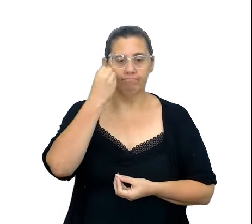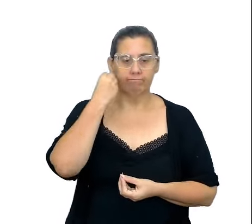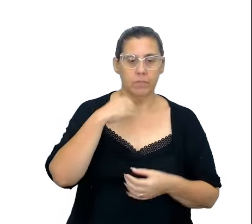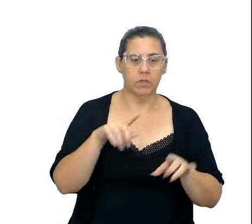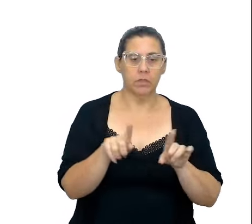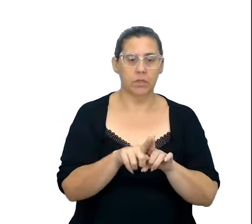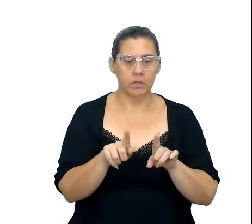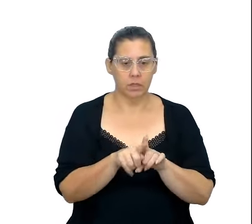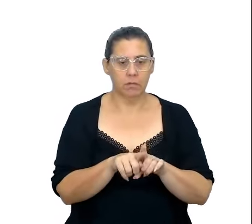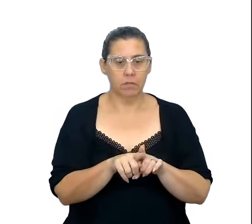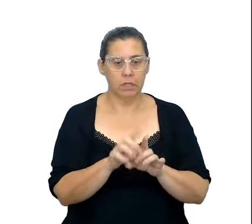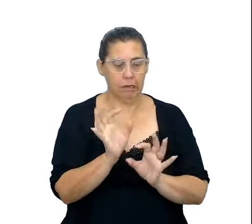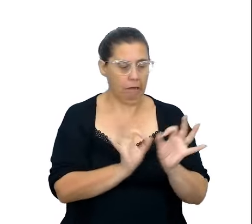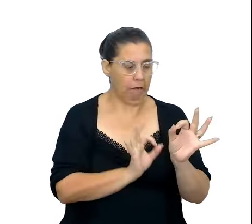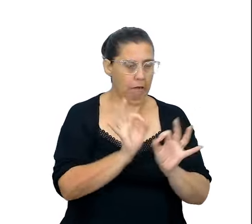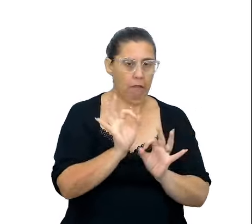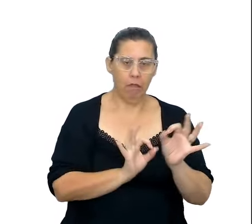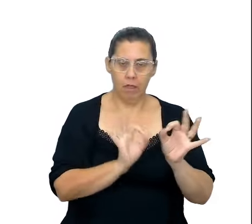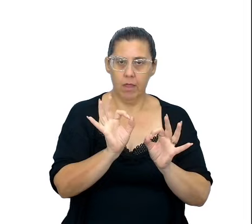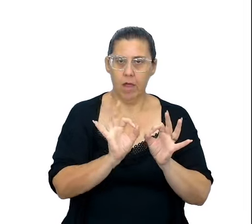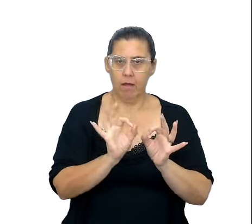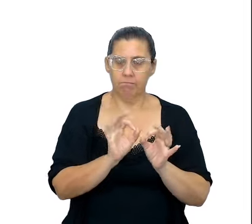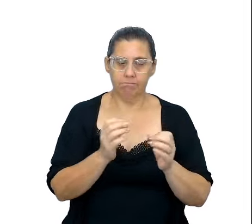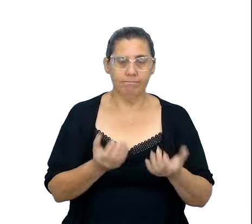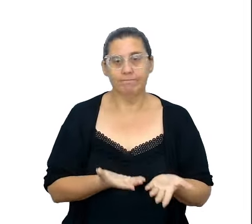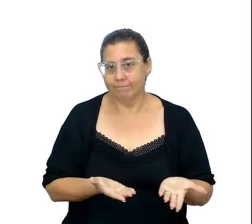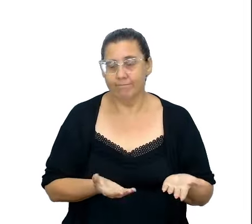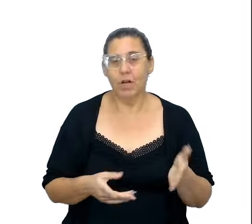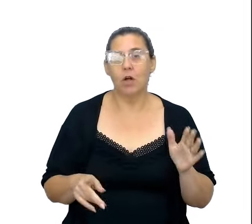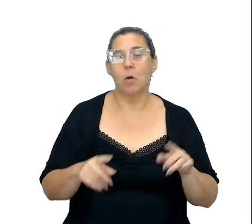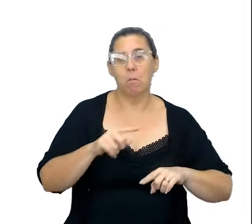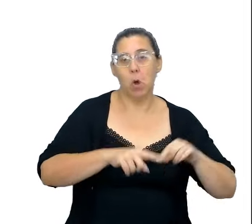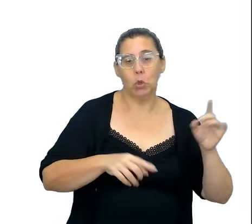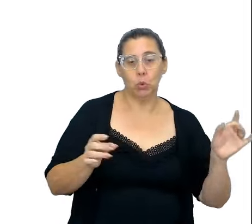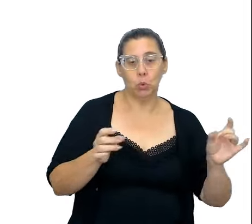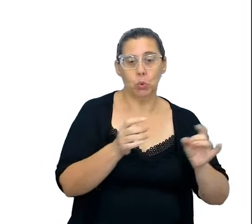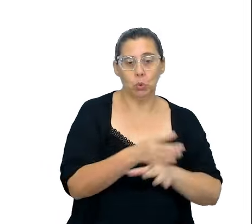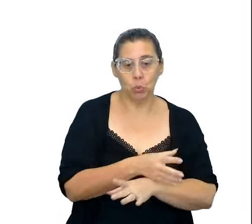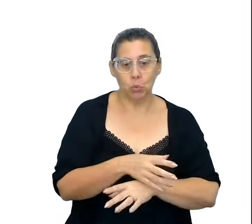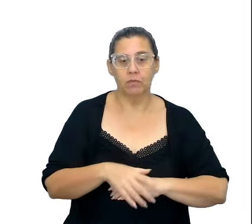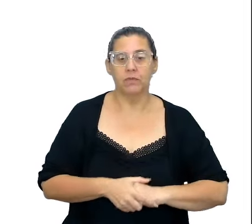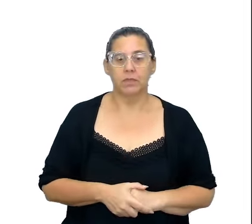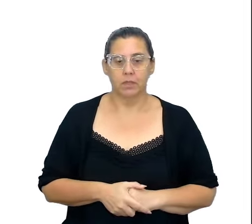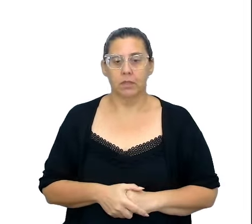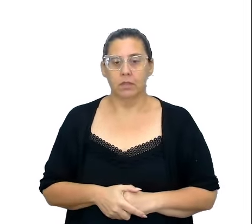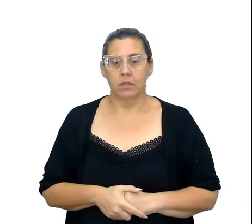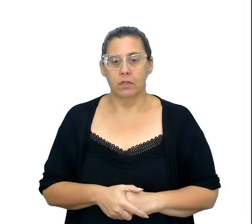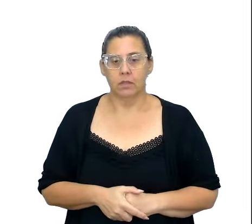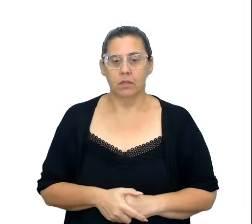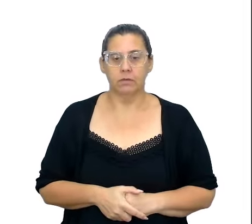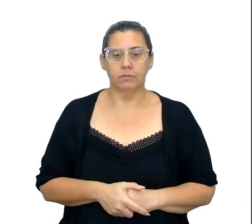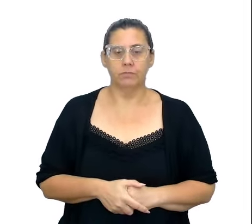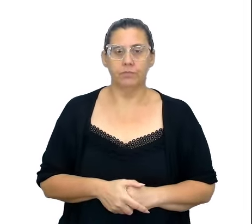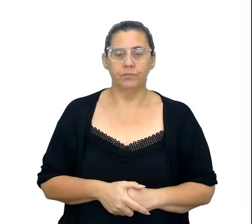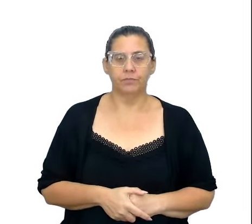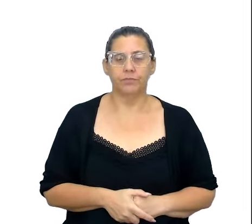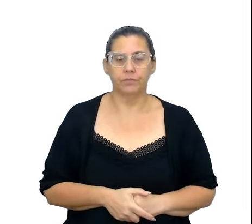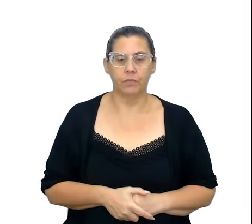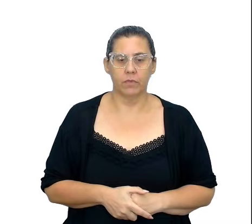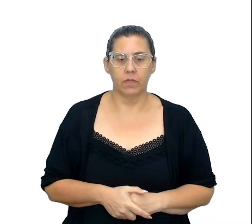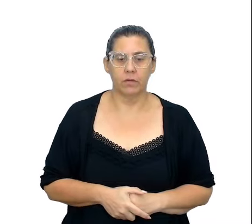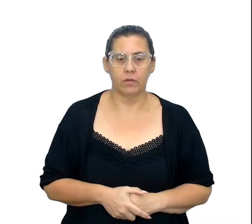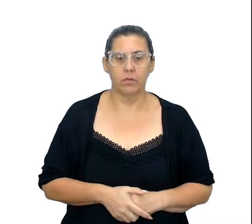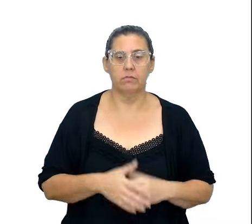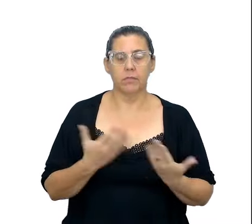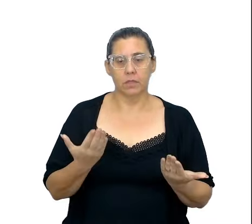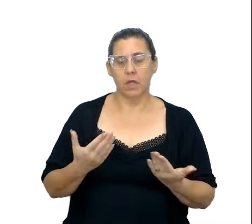e prototipação, tá? Que é criar o produto cultural, tá? Onde eles vão criar, então, aí essa história.